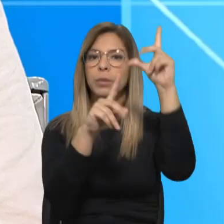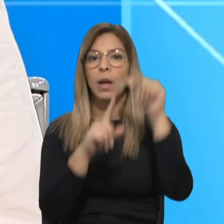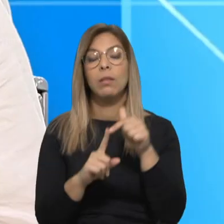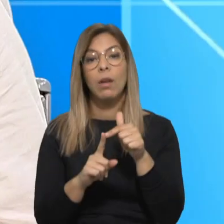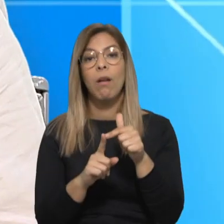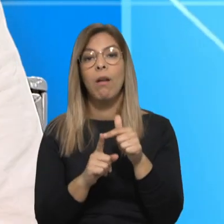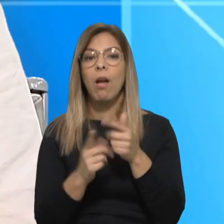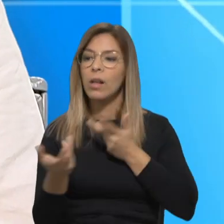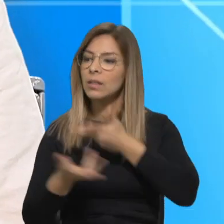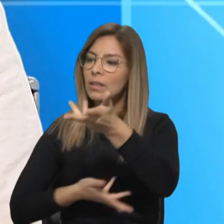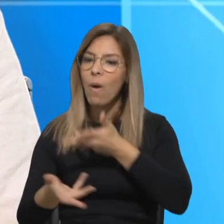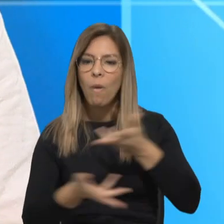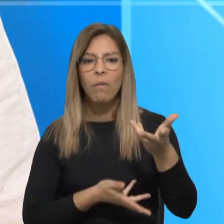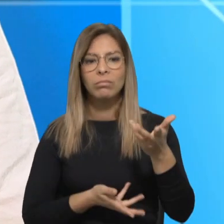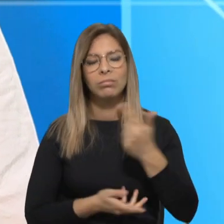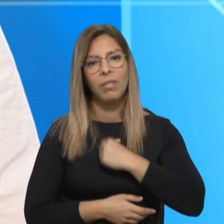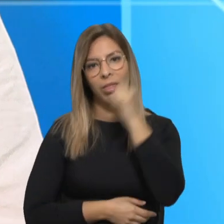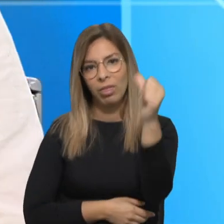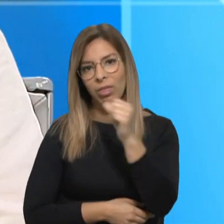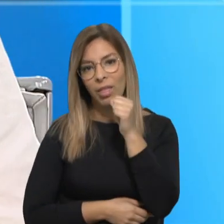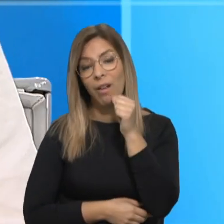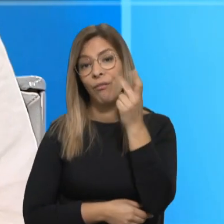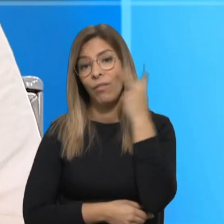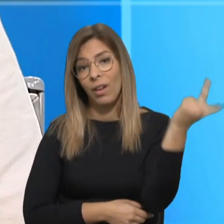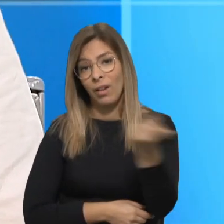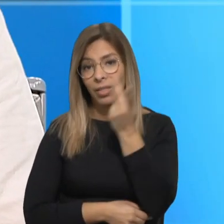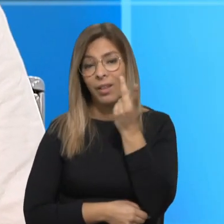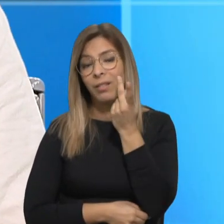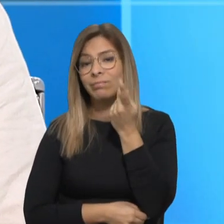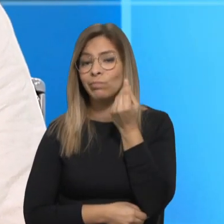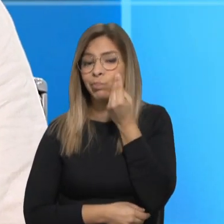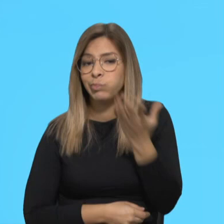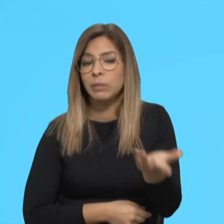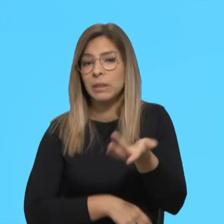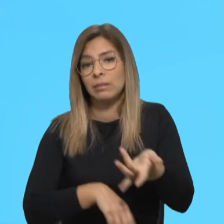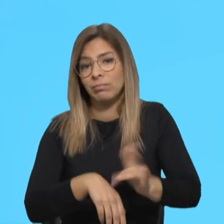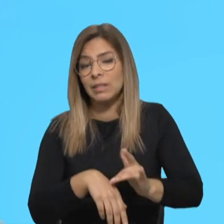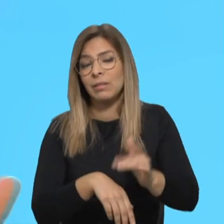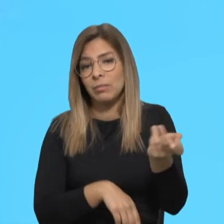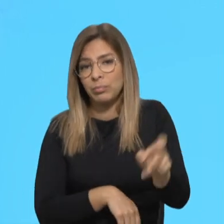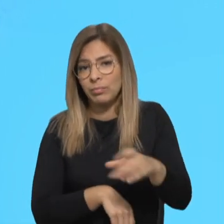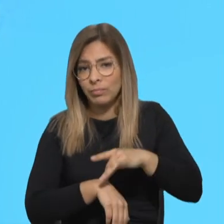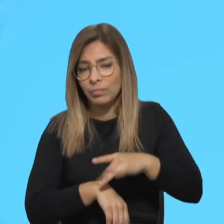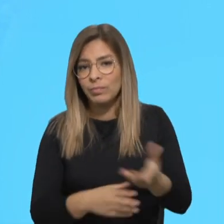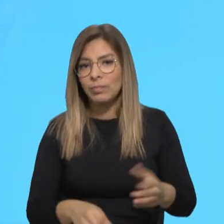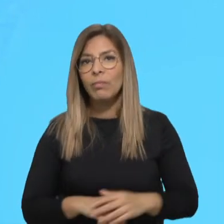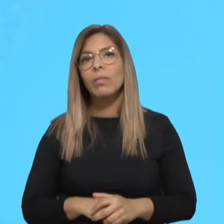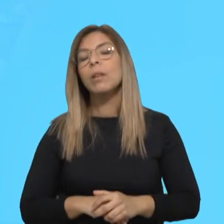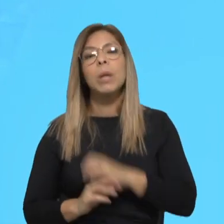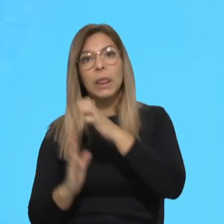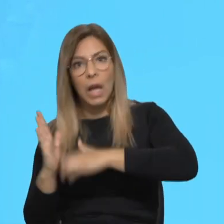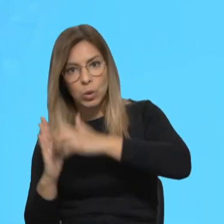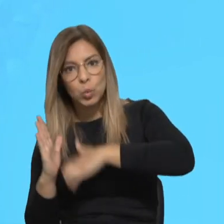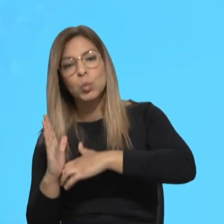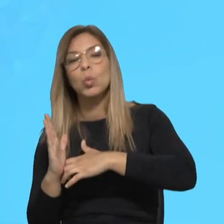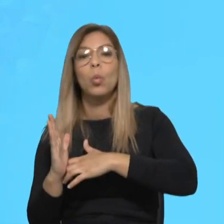interpessoal que nós vivemos em todas as situações da vida, nomeadamente na fragilidade. Em diferentes ocasiões, seja nos textos que o